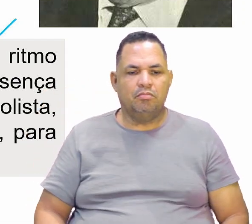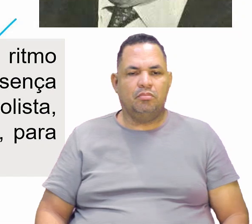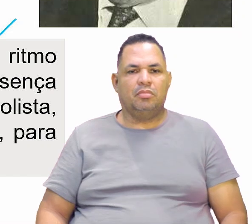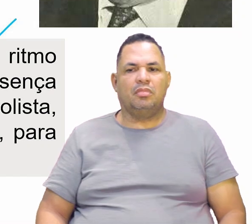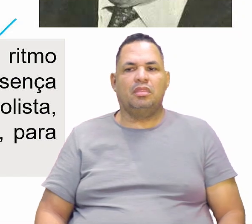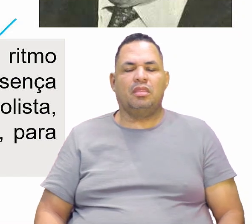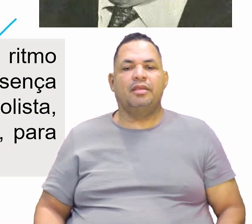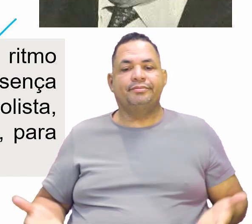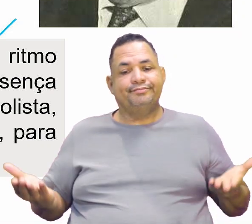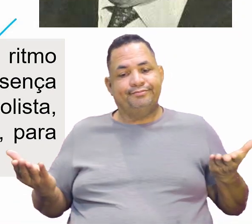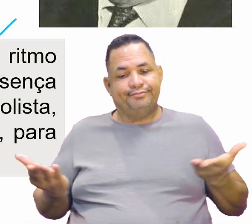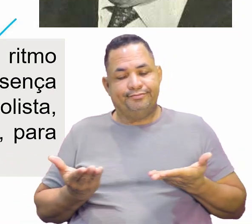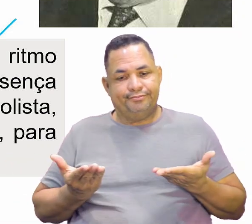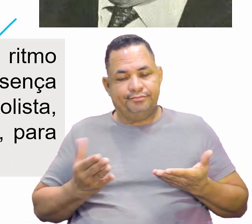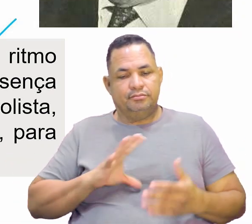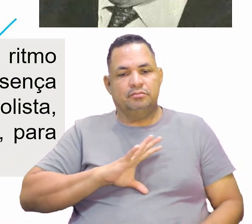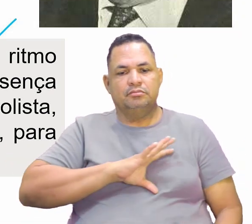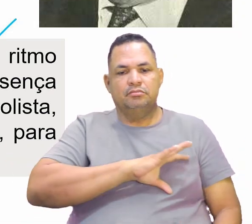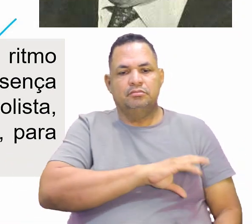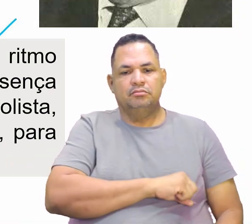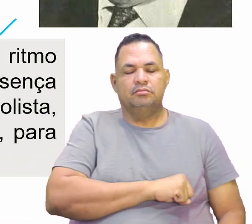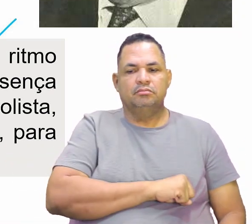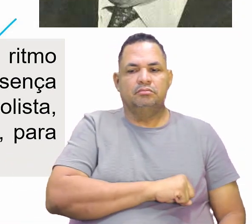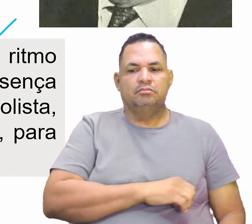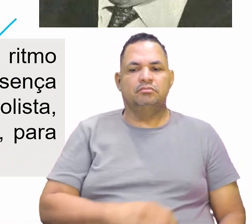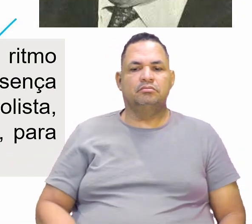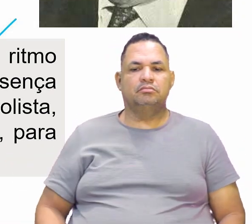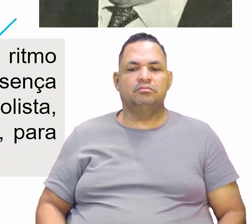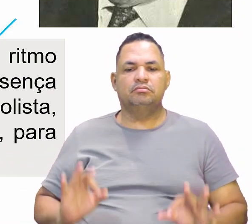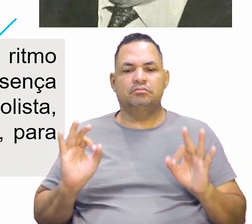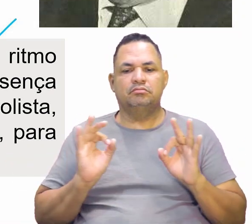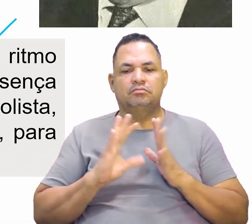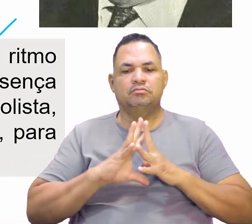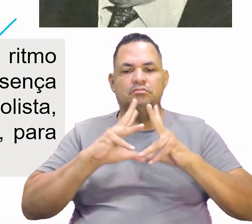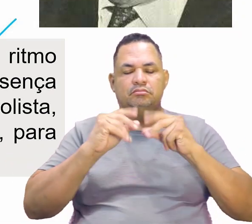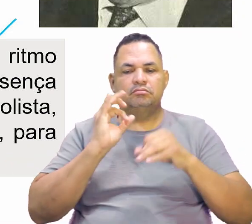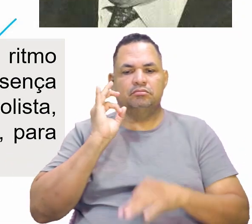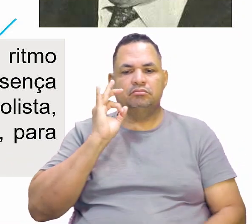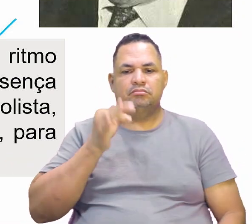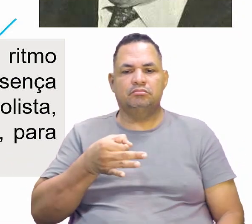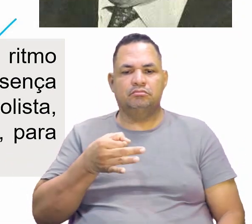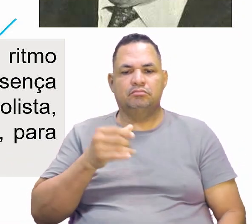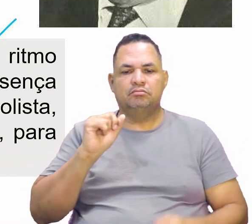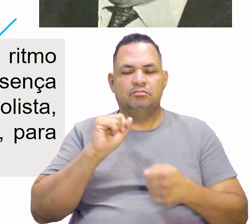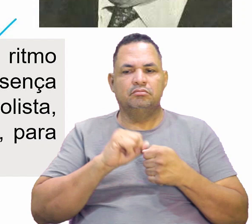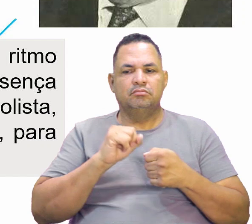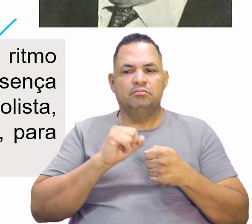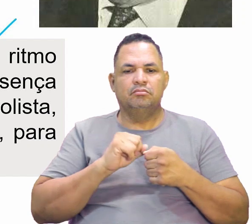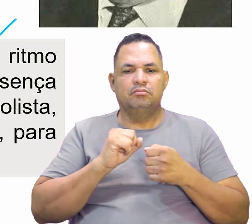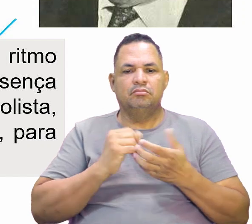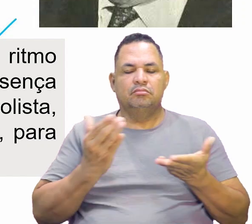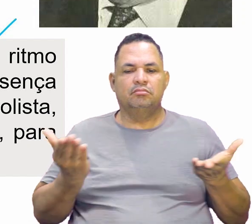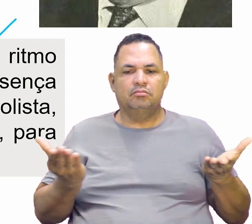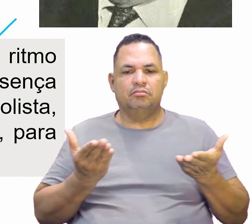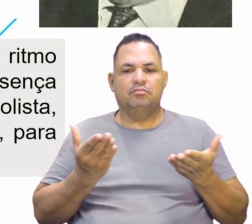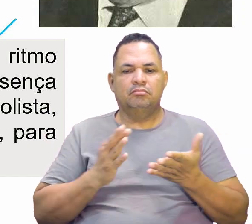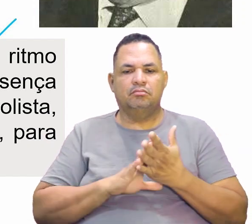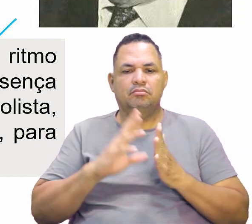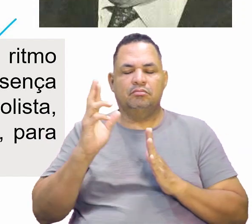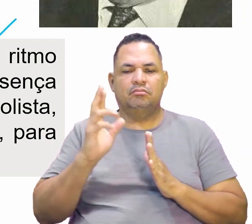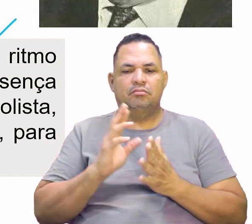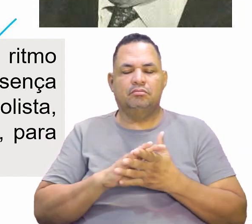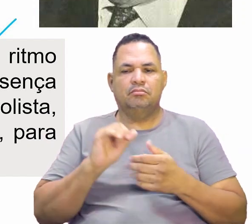pré-modernista. Então, amados, Tudo certinho Tudo agora? certo, fizemos a redação. A redação,